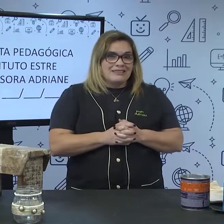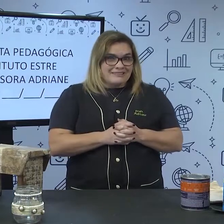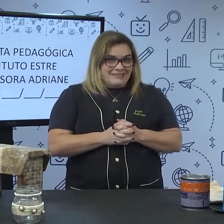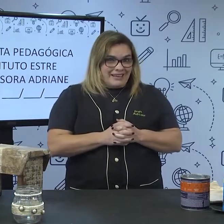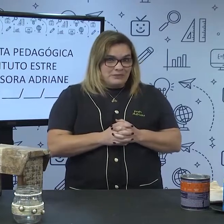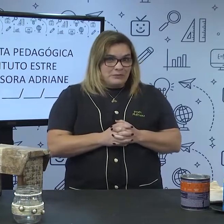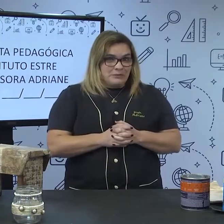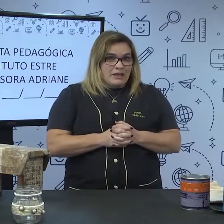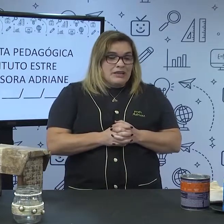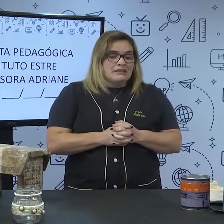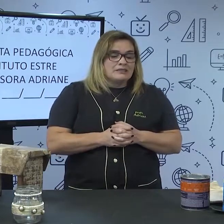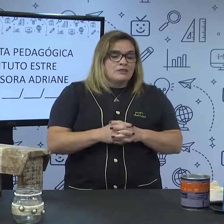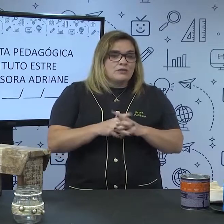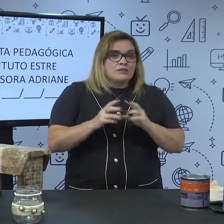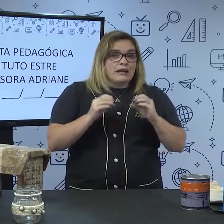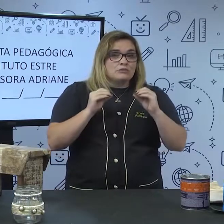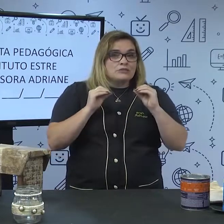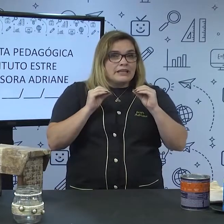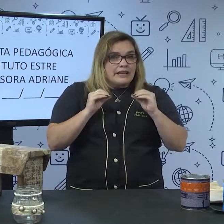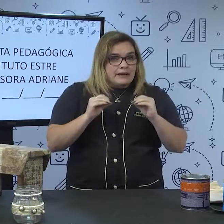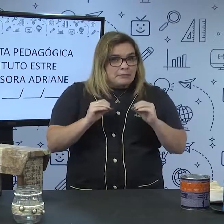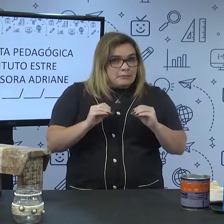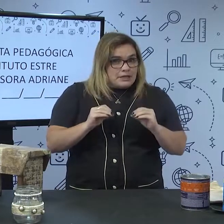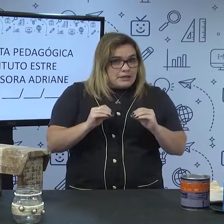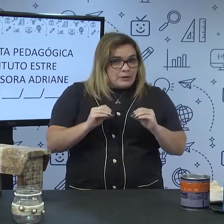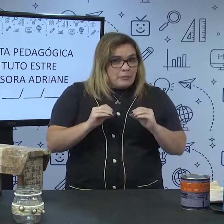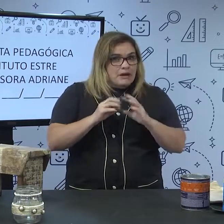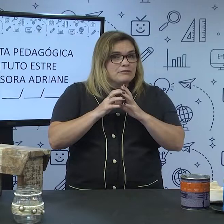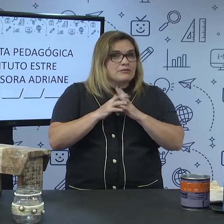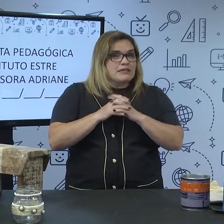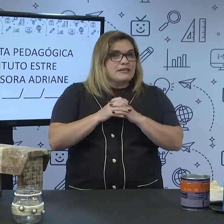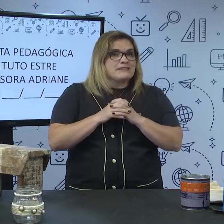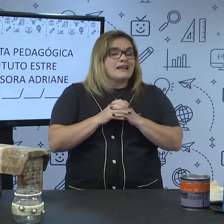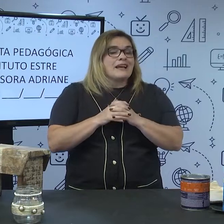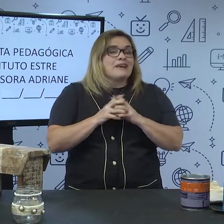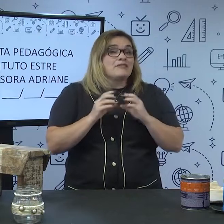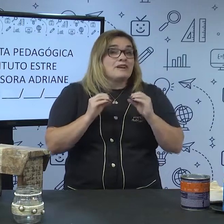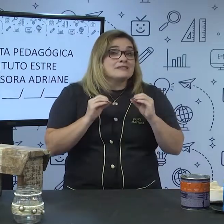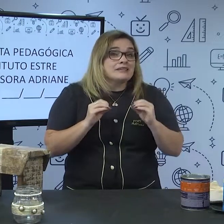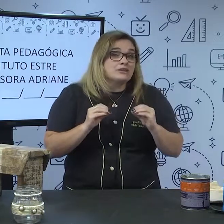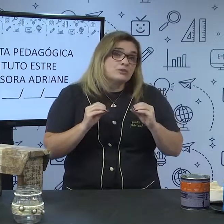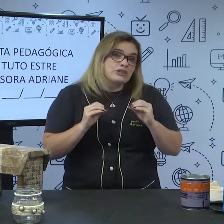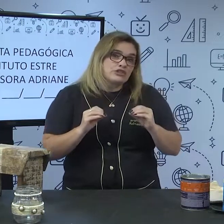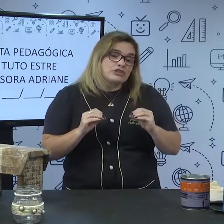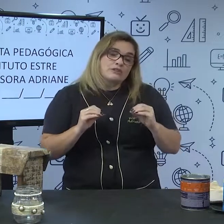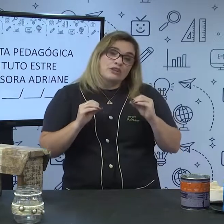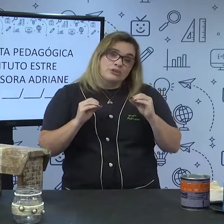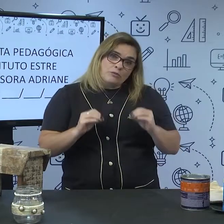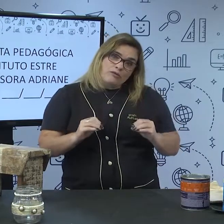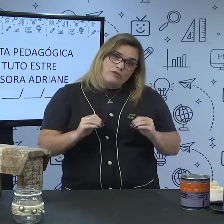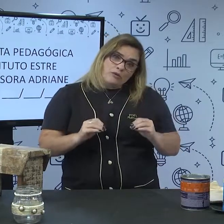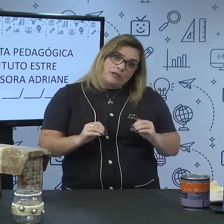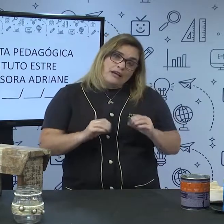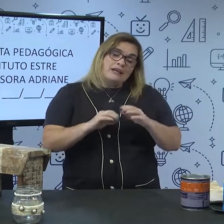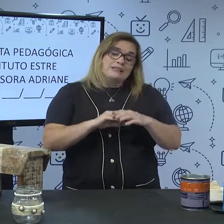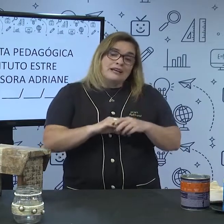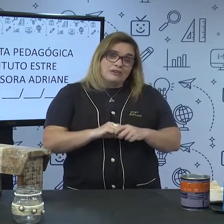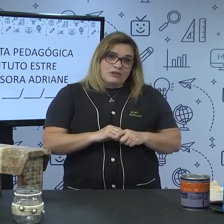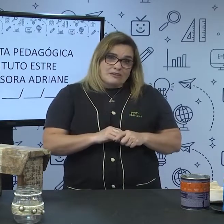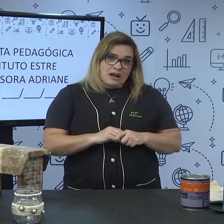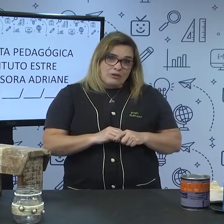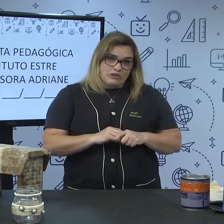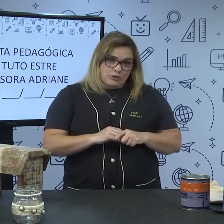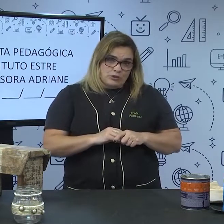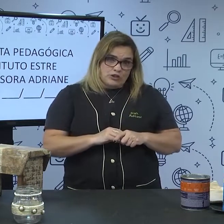escola, certo? Então eu vou dar um tempinho para vocês fazerem um registro em uma folha